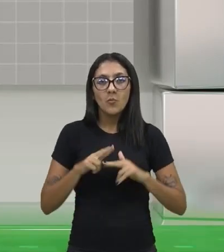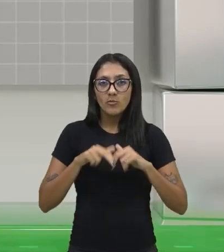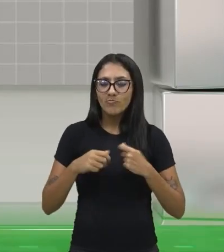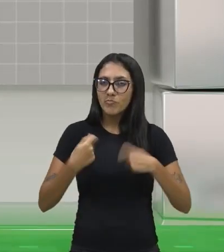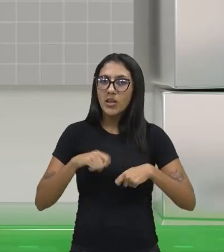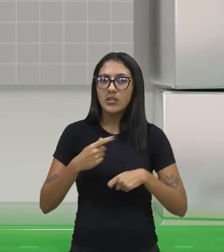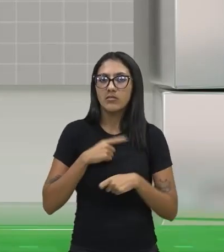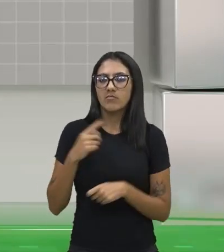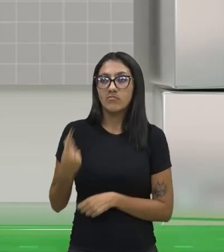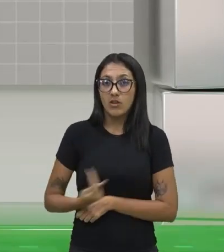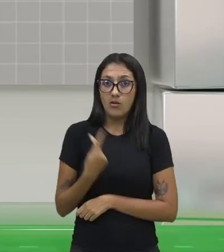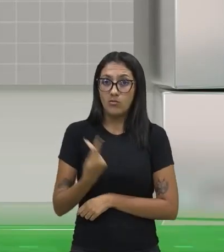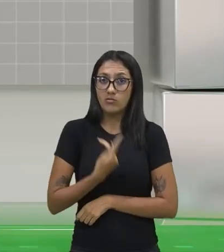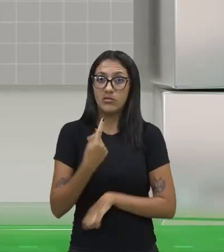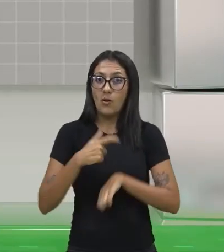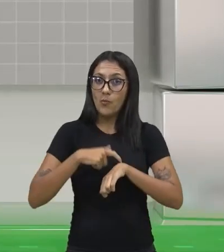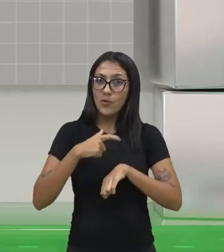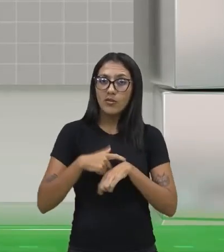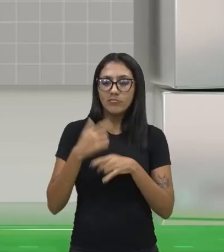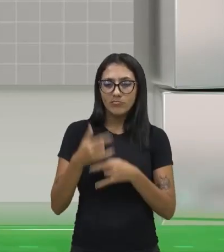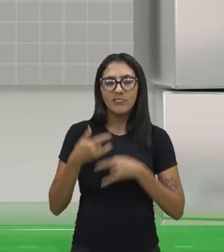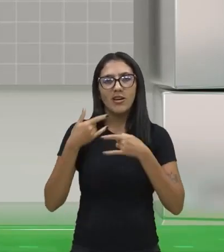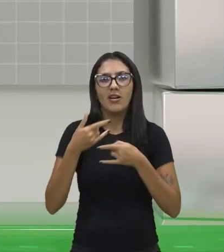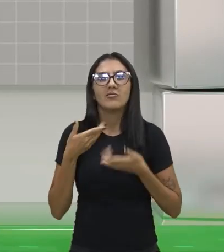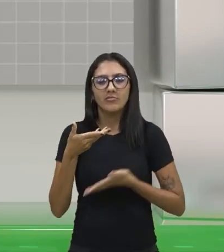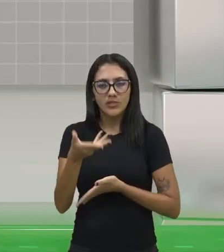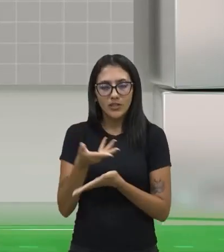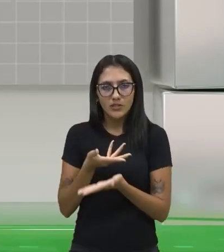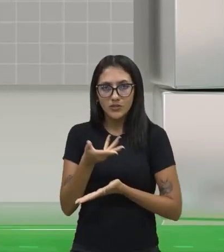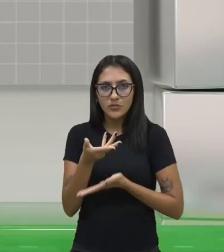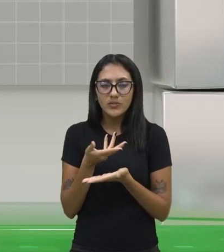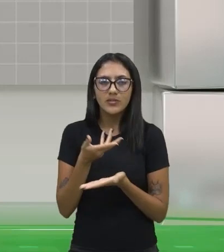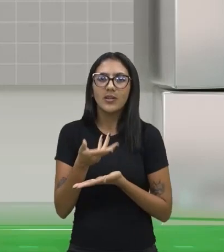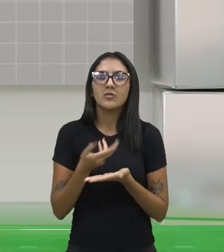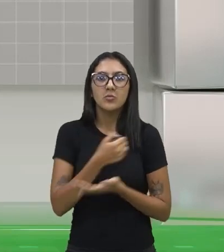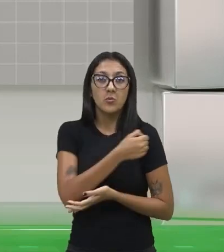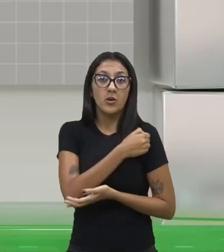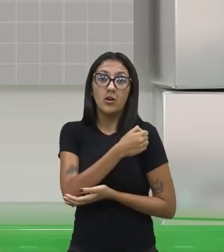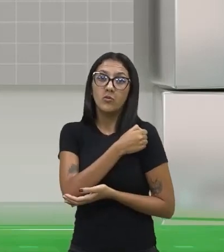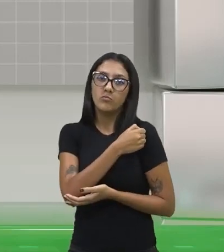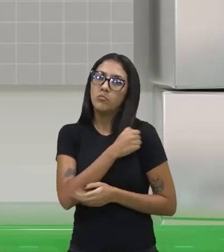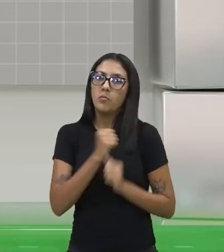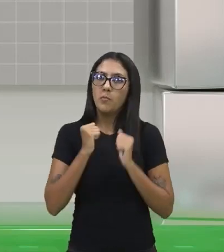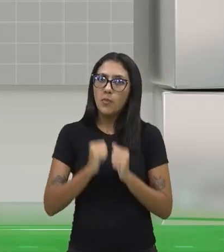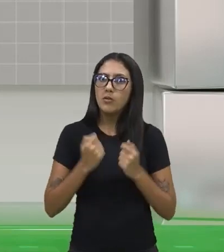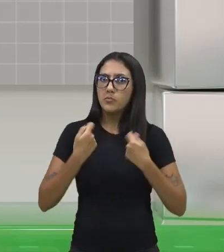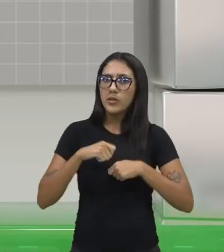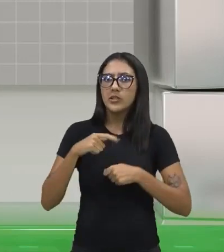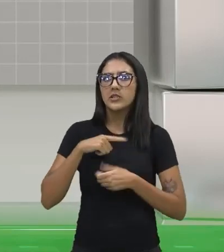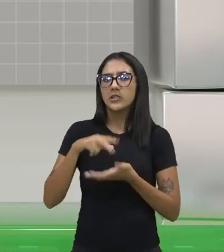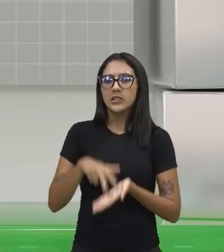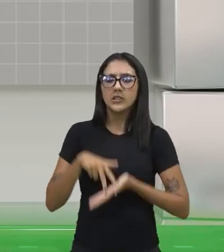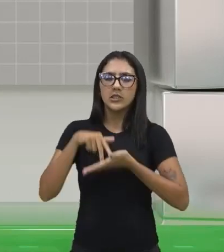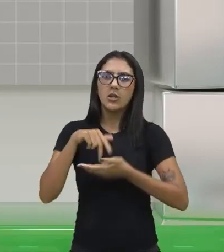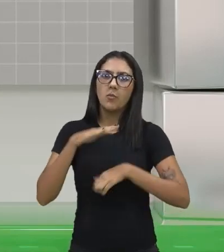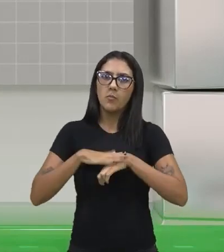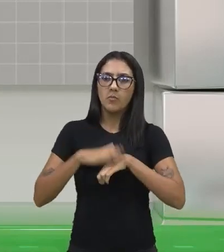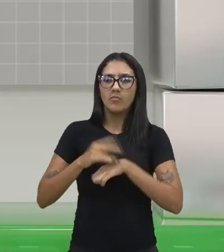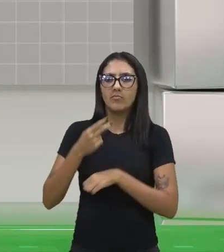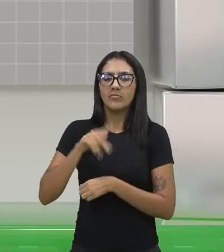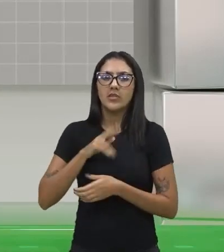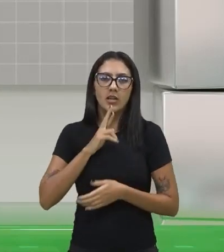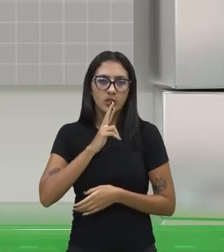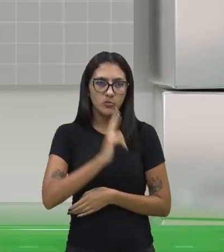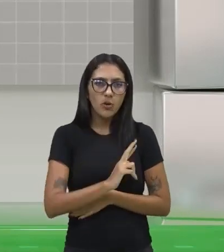valorizar esse momento de interatividade e o nosso aluno realmente, ele ser protagonista e ele dar a resposta dele,